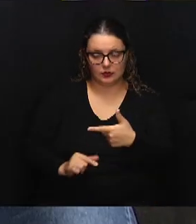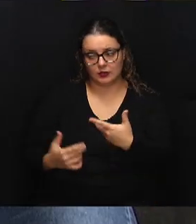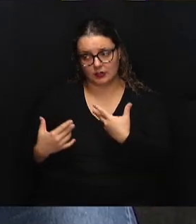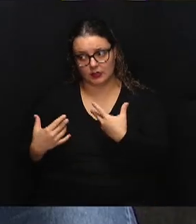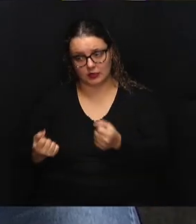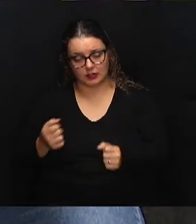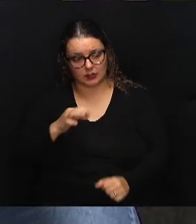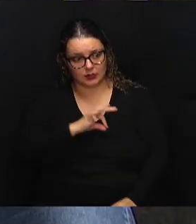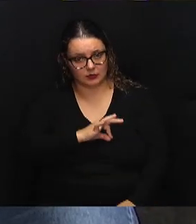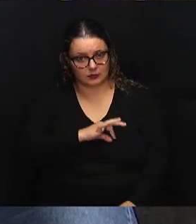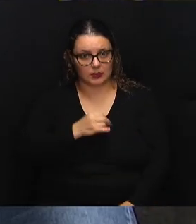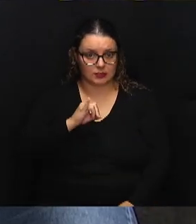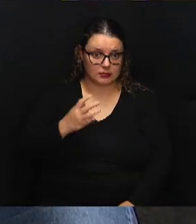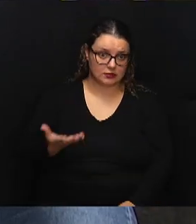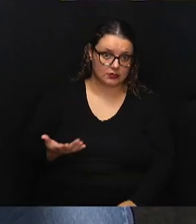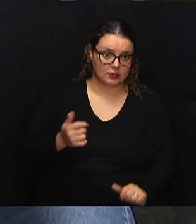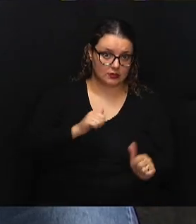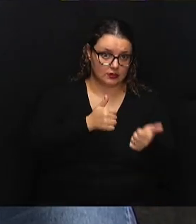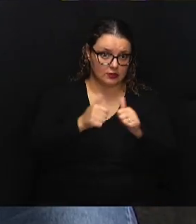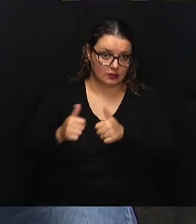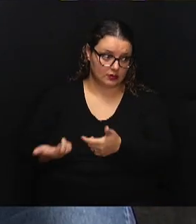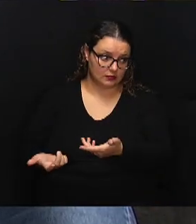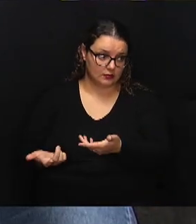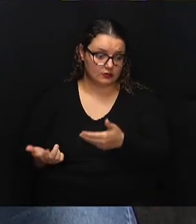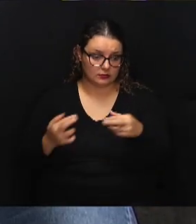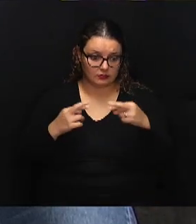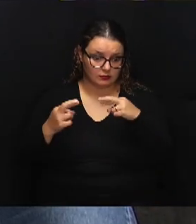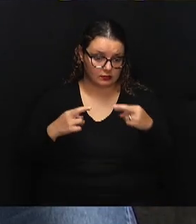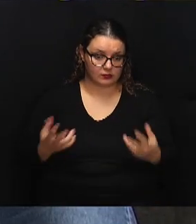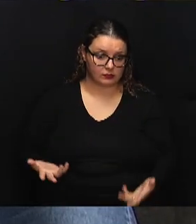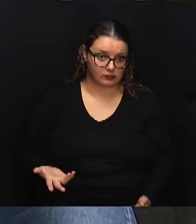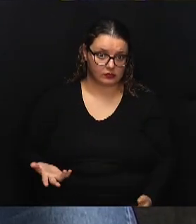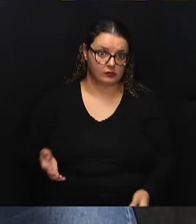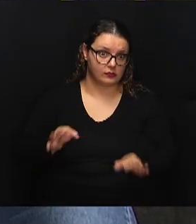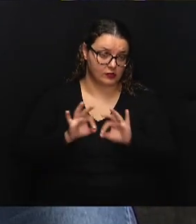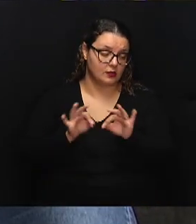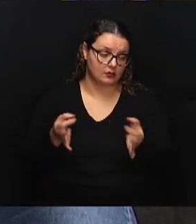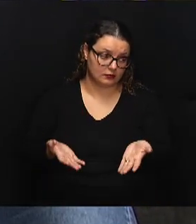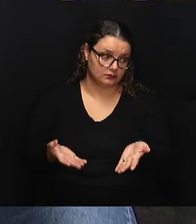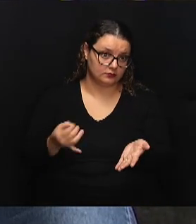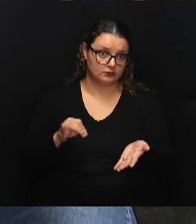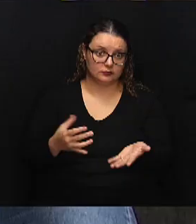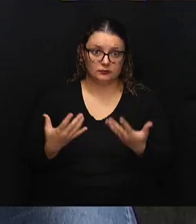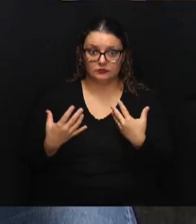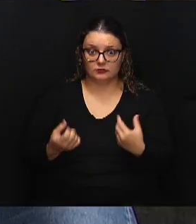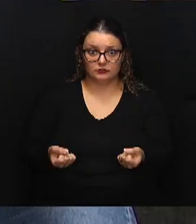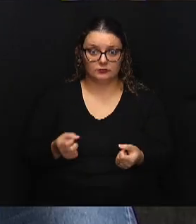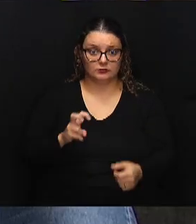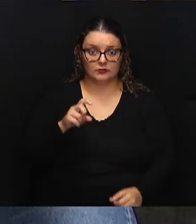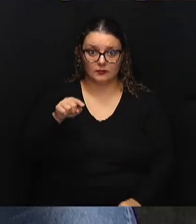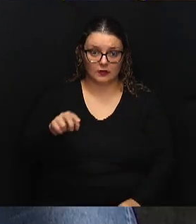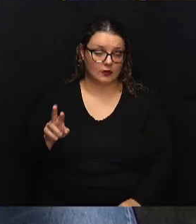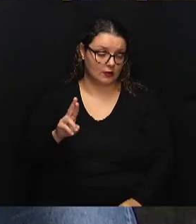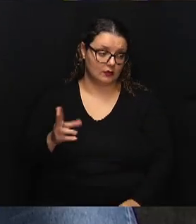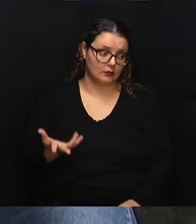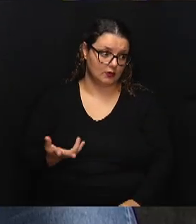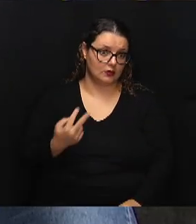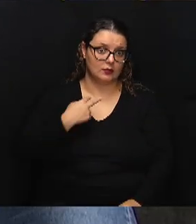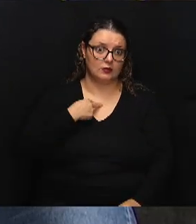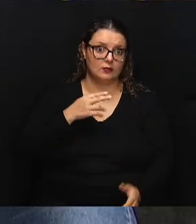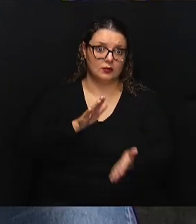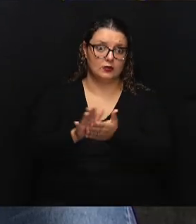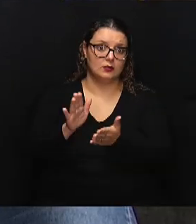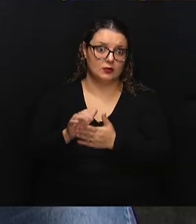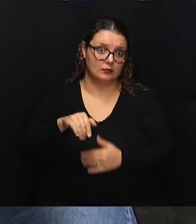Se você for avaliar aí ao pé da letra, né, é simples. Se você ganha 5 mil reais, você não pode gastar mais que